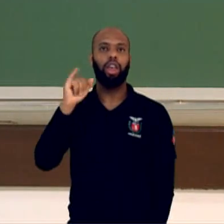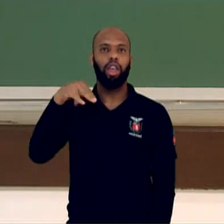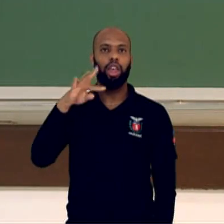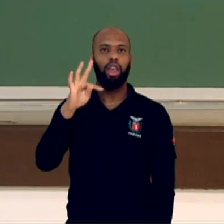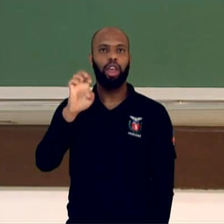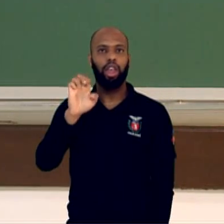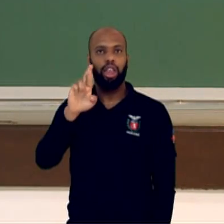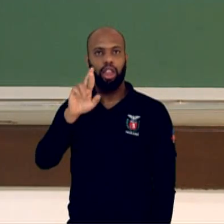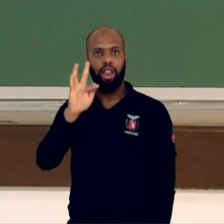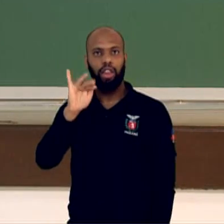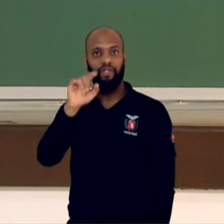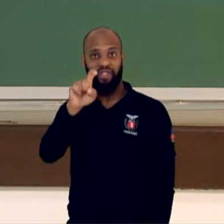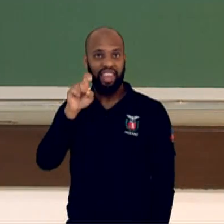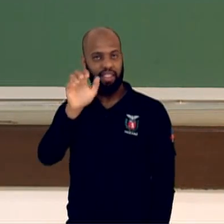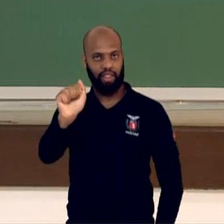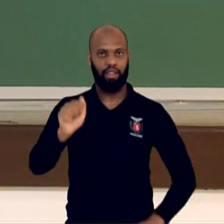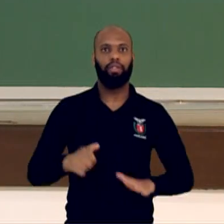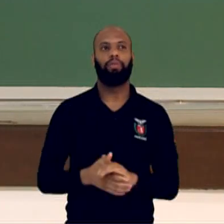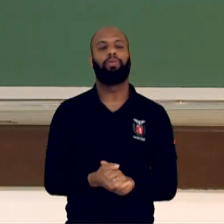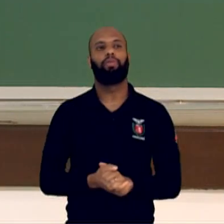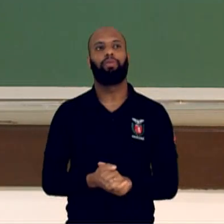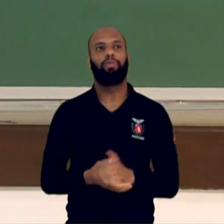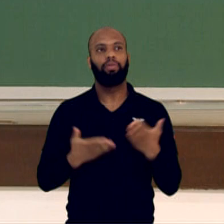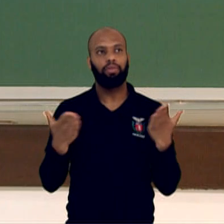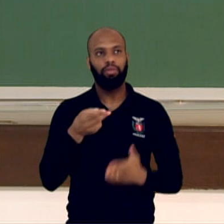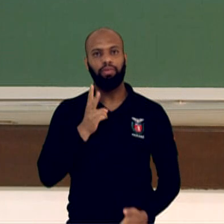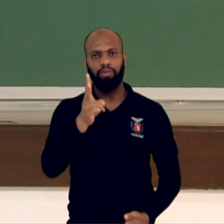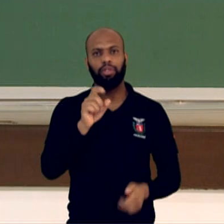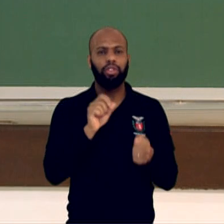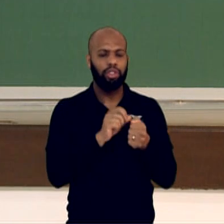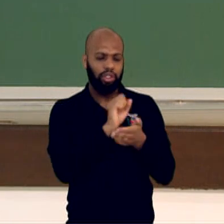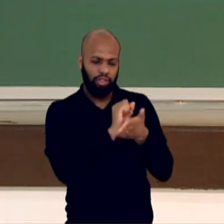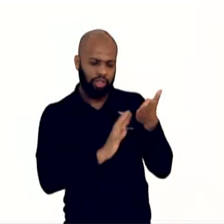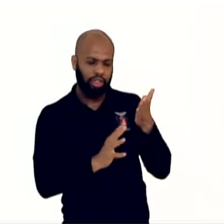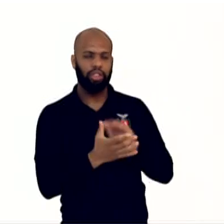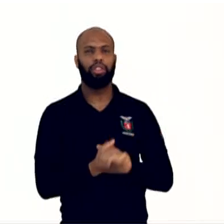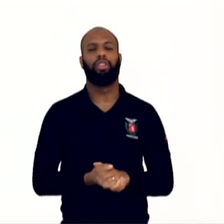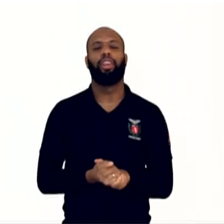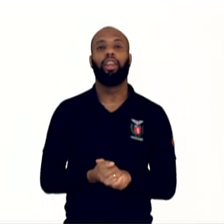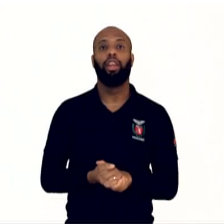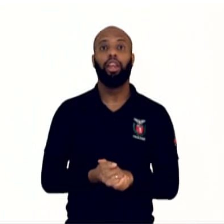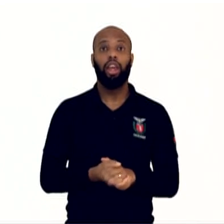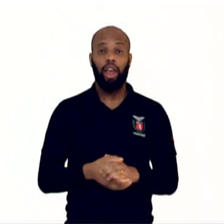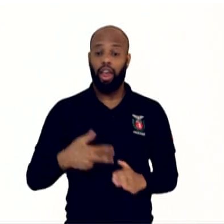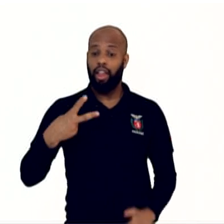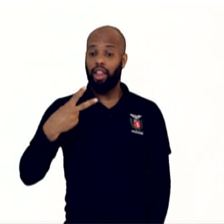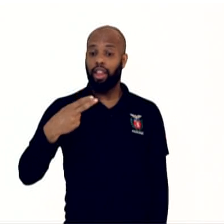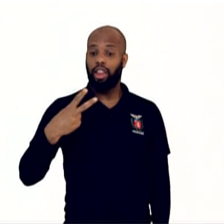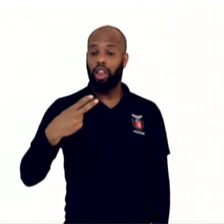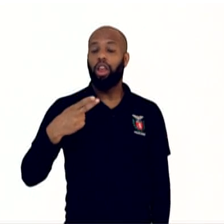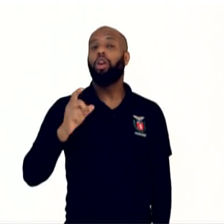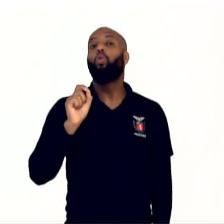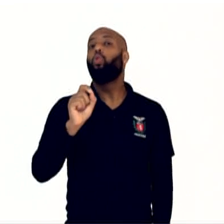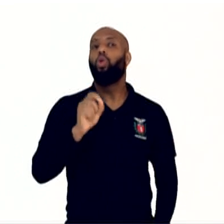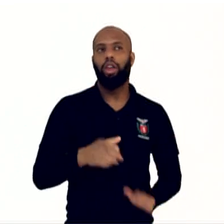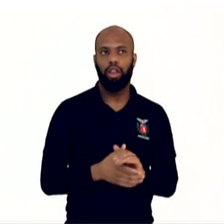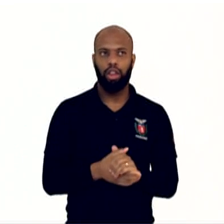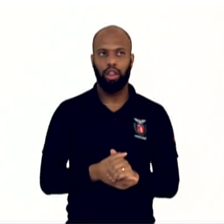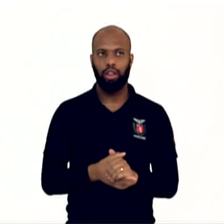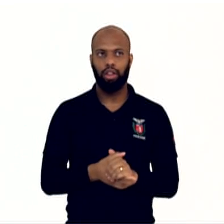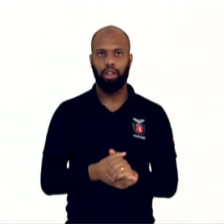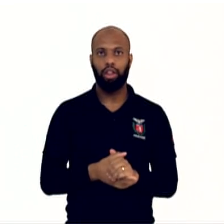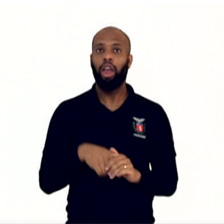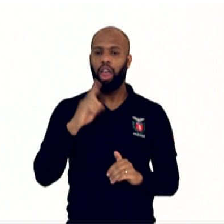interfixa, certo? Continuando aqui. Vamos fazer um exercício, então. A tesoura é uma